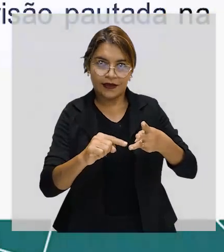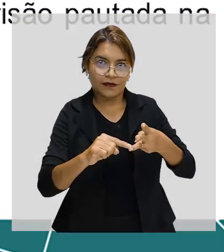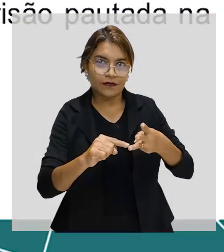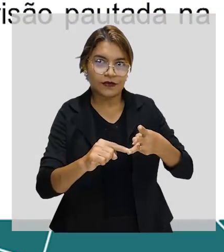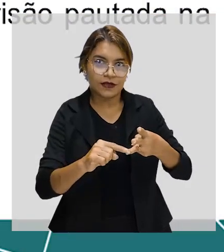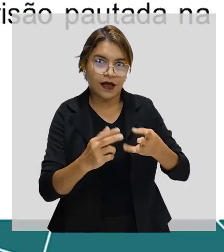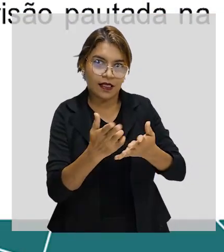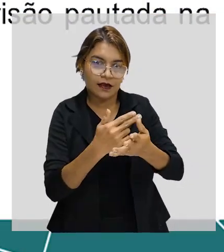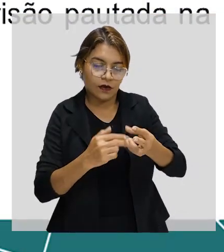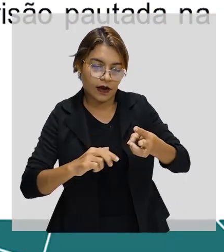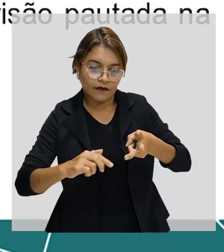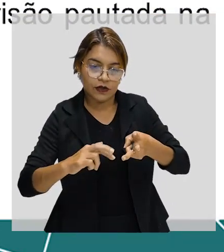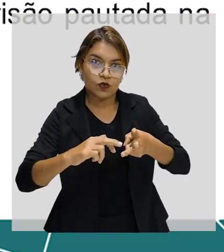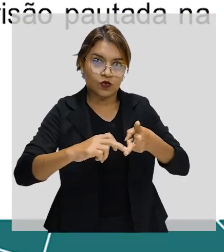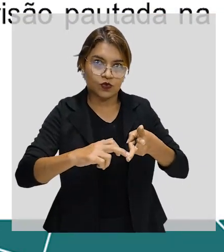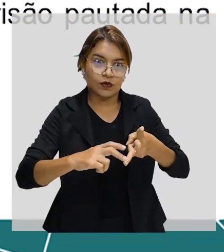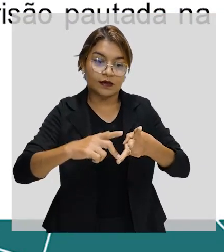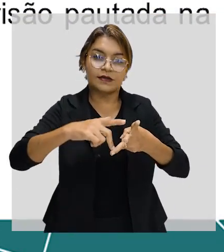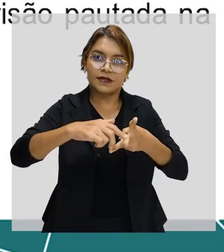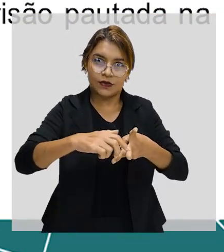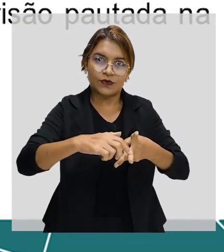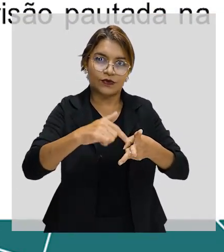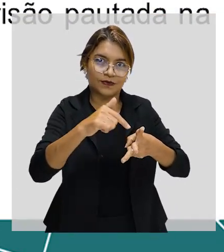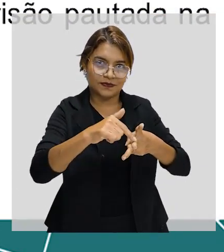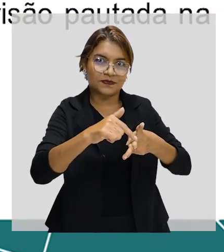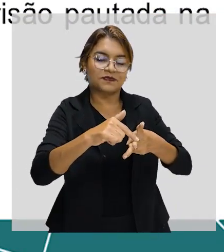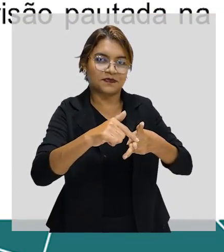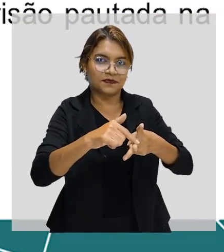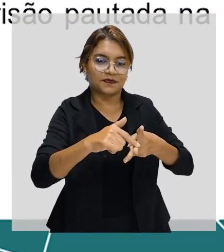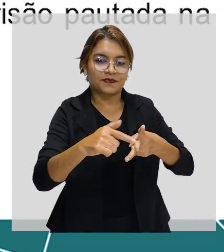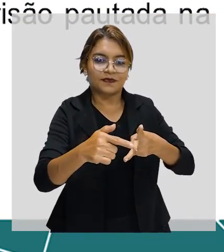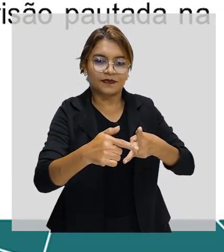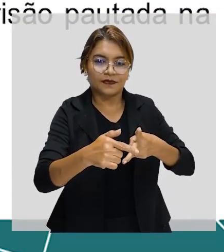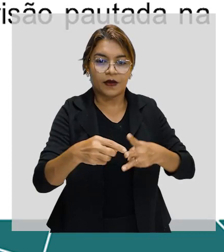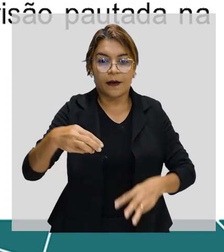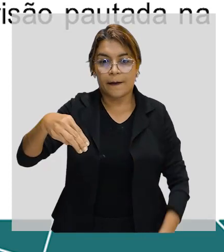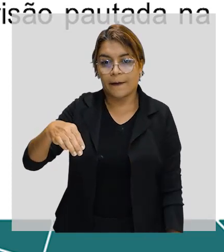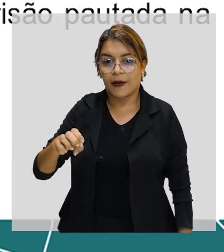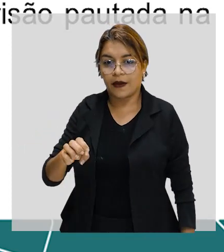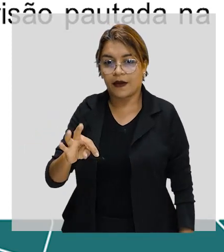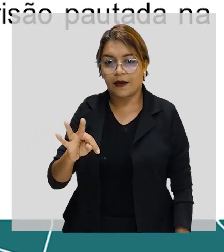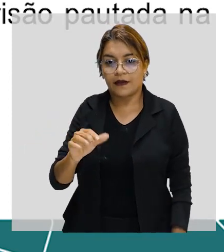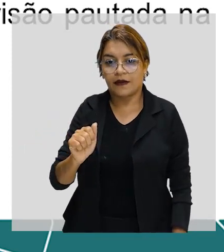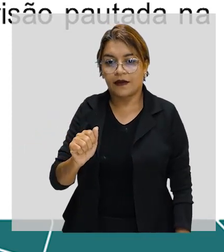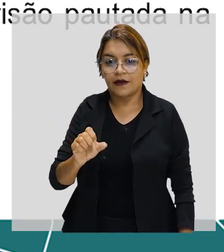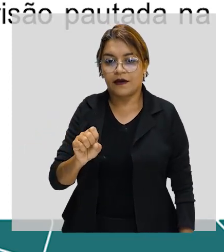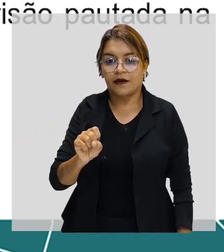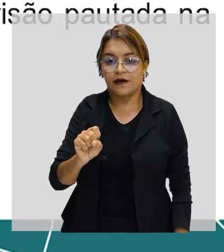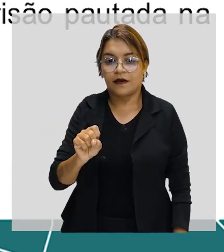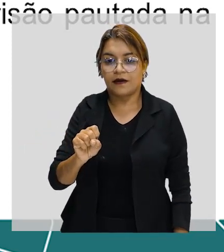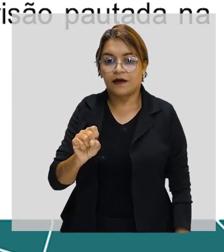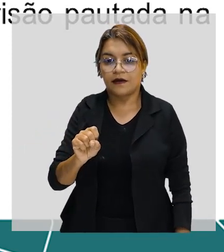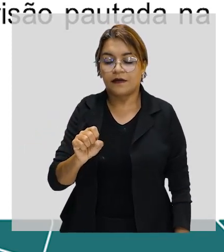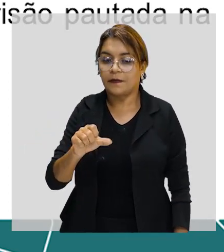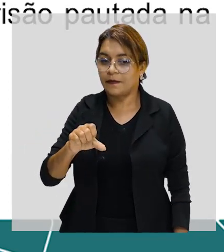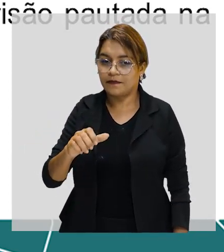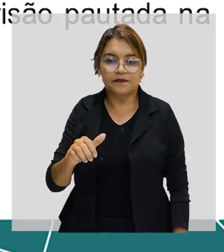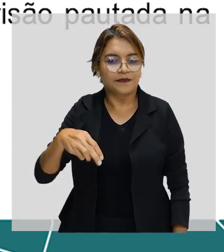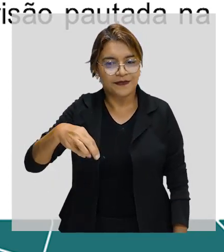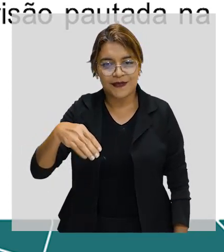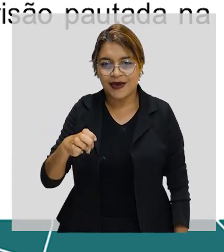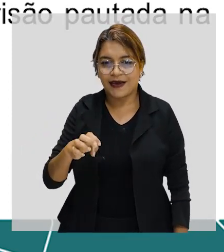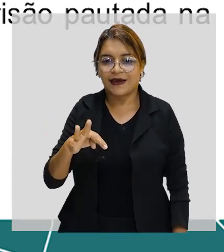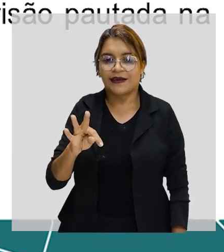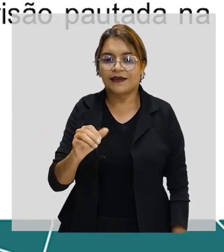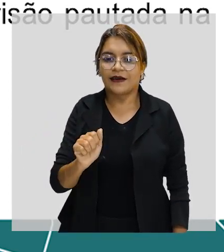caderno, tu subiu outro degrau. Tu vai para o segundo degrau da escadinha. Nesse segundo degrau, a gente tem o estado metafísico,